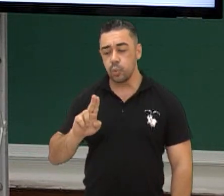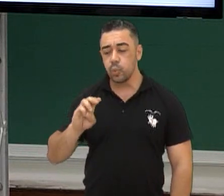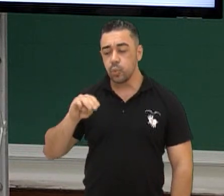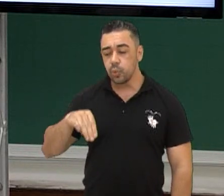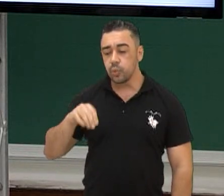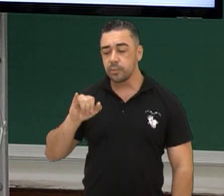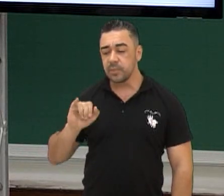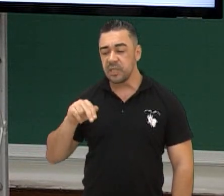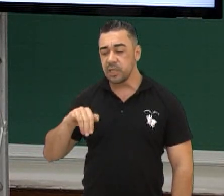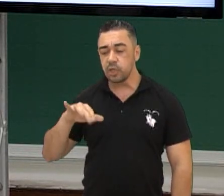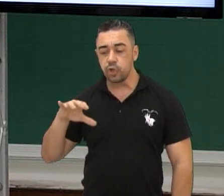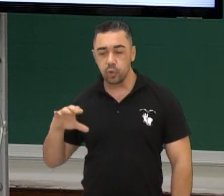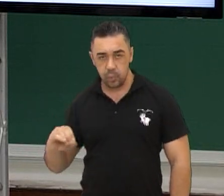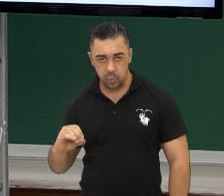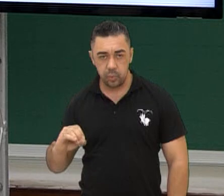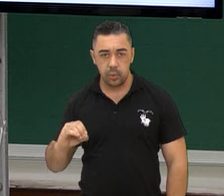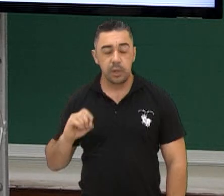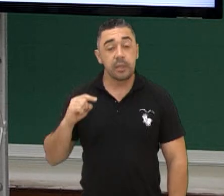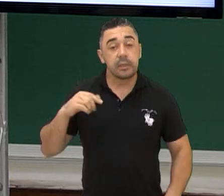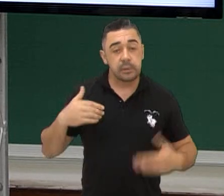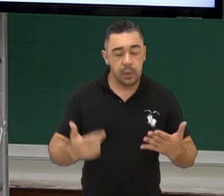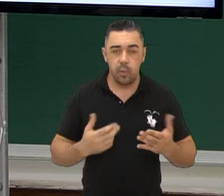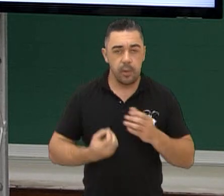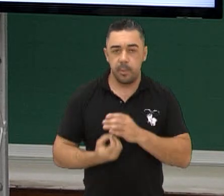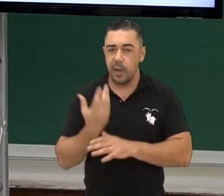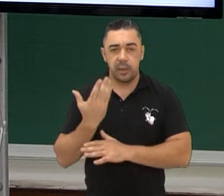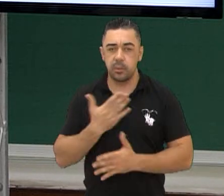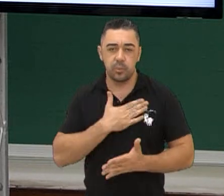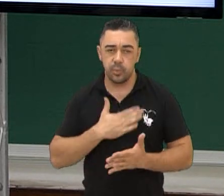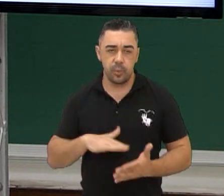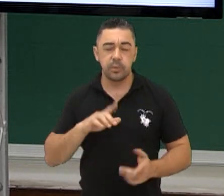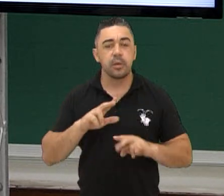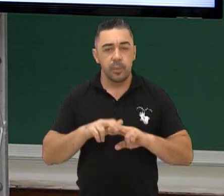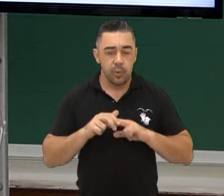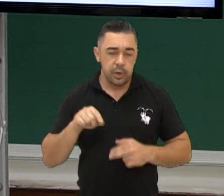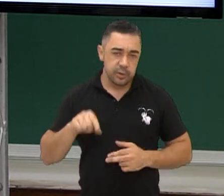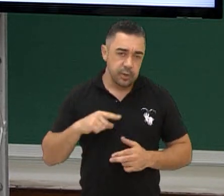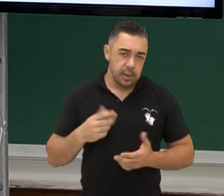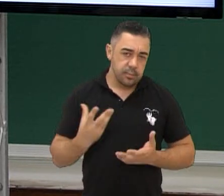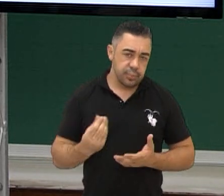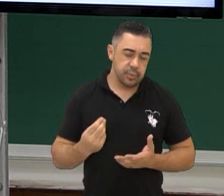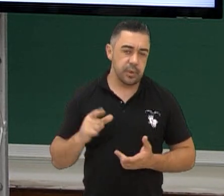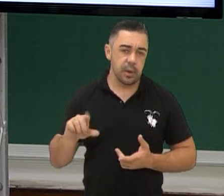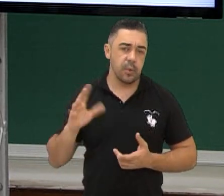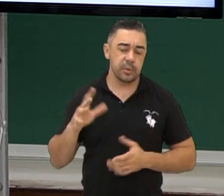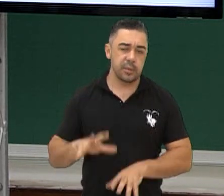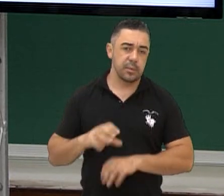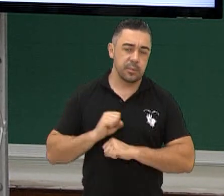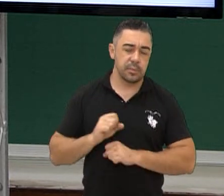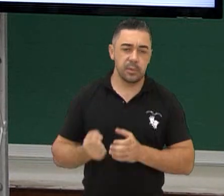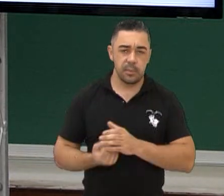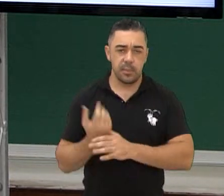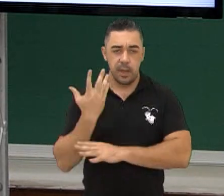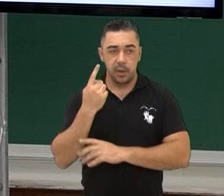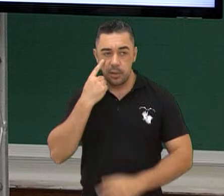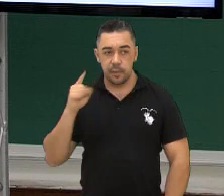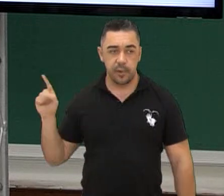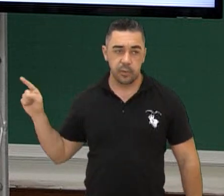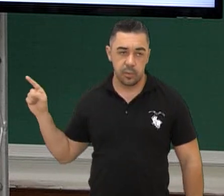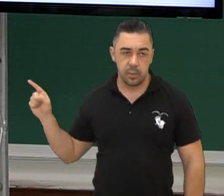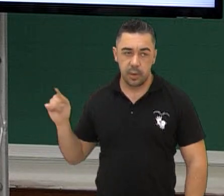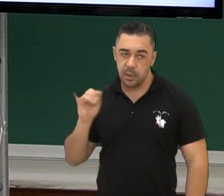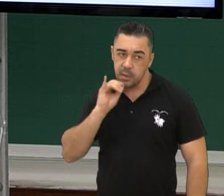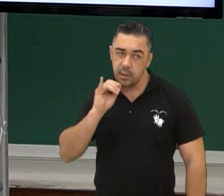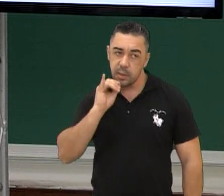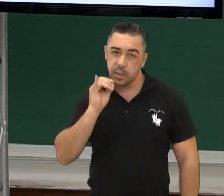elas têm várias adaptações, tanto para a seca, quanto para essa quantidade grande de alumínio que intoxica elas, né? Então, vocês estão vendo aqui, por exemplo,